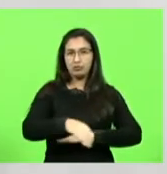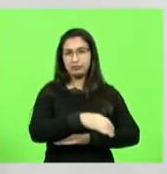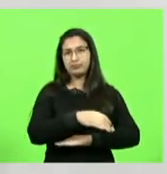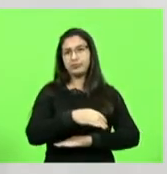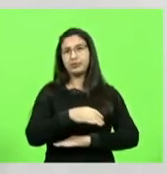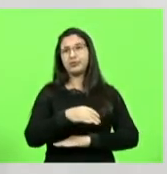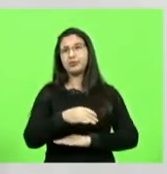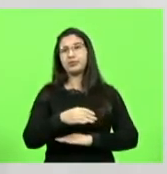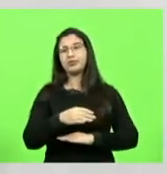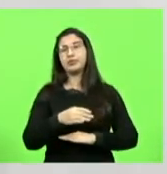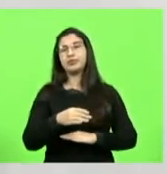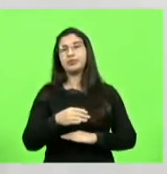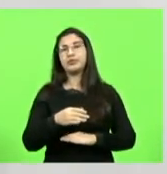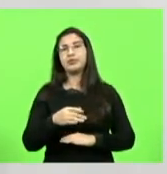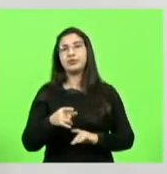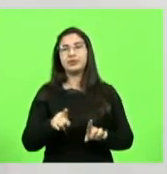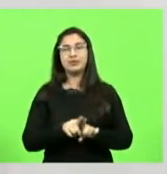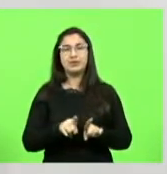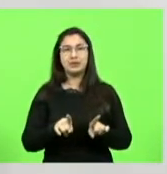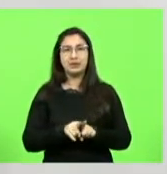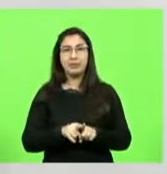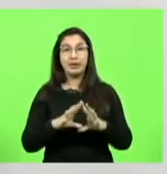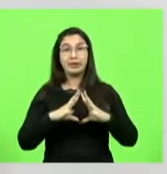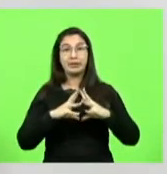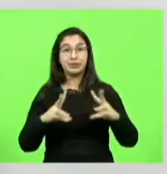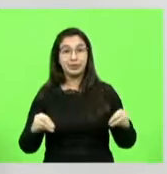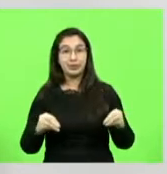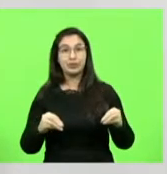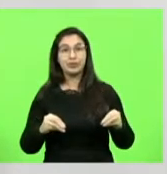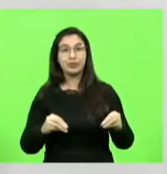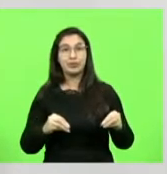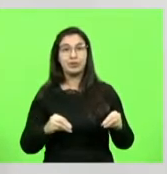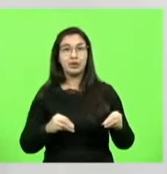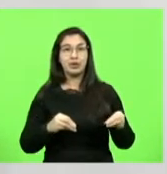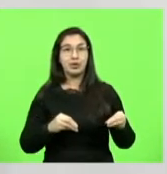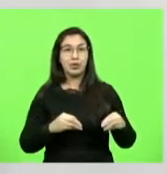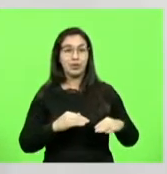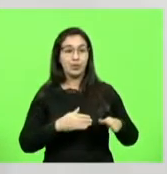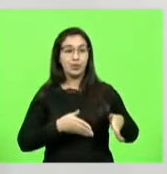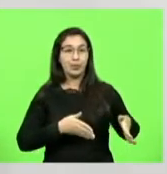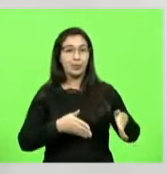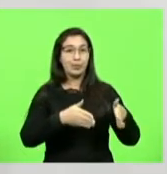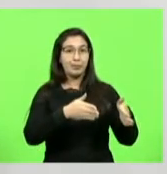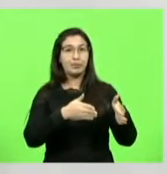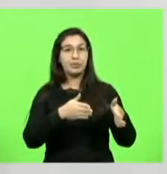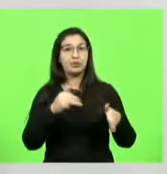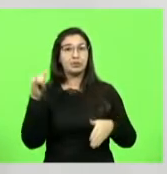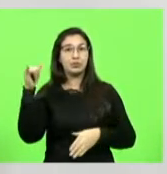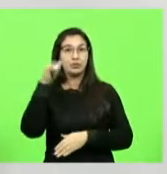Florianópolis. Ah, o sumiço de uma pista do aeroporto de Navegantes.